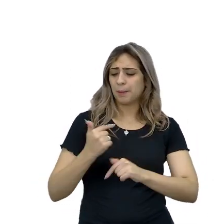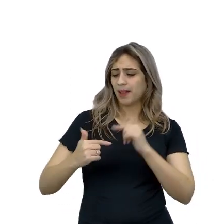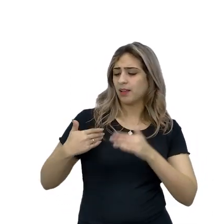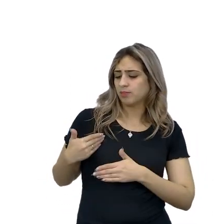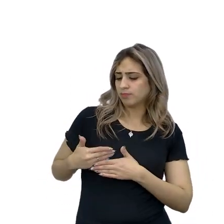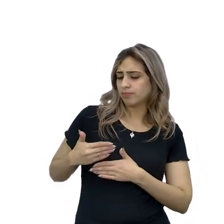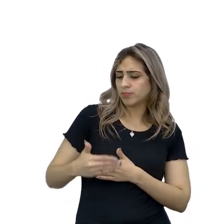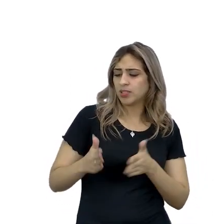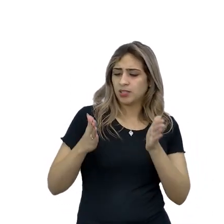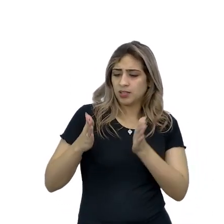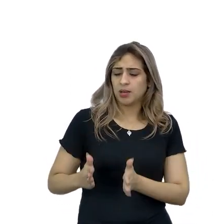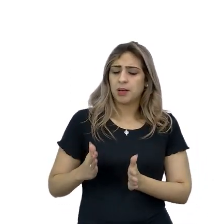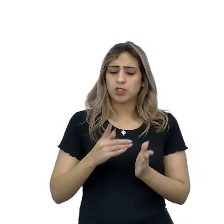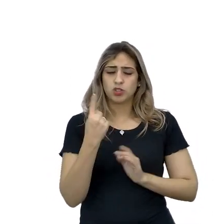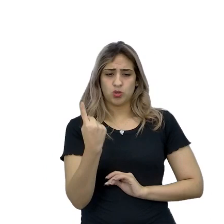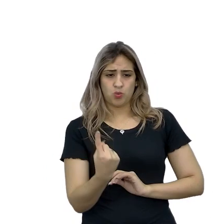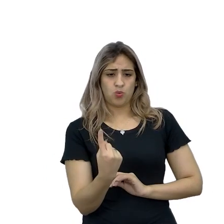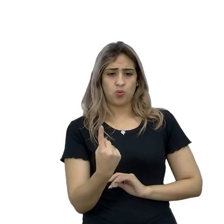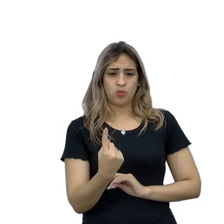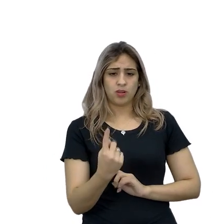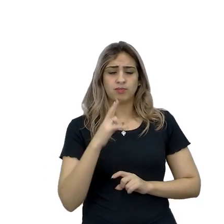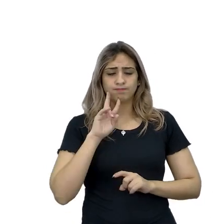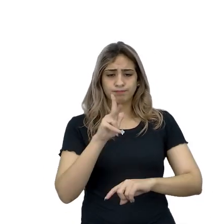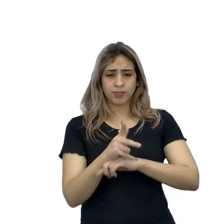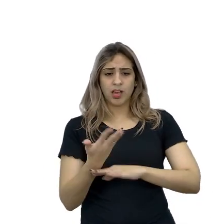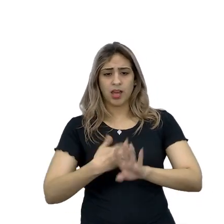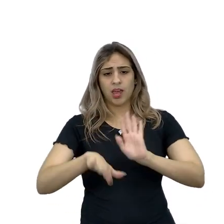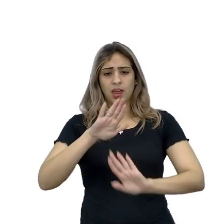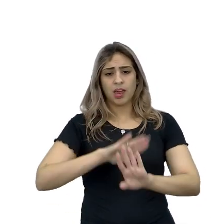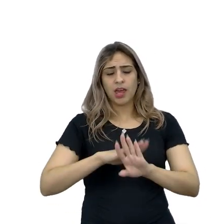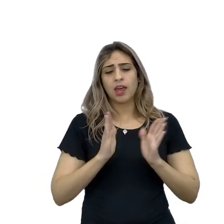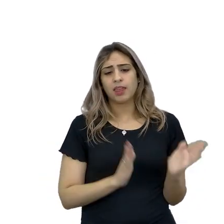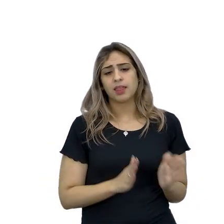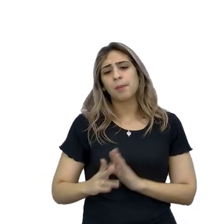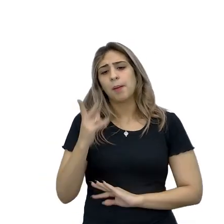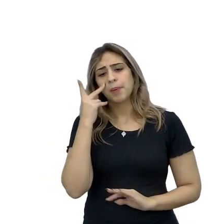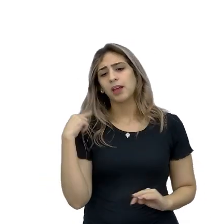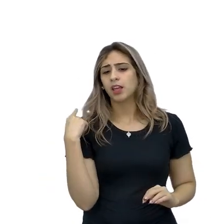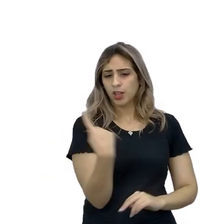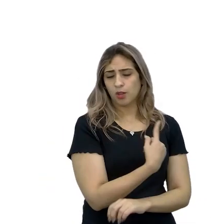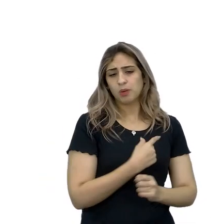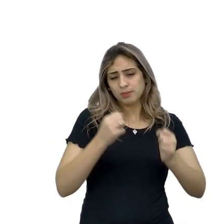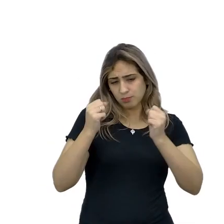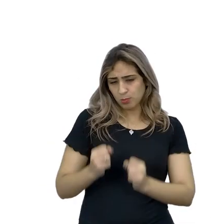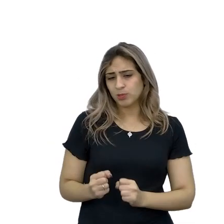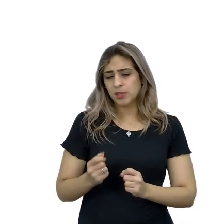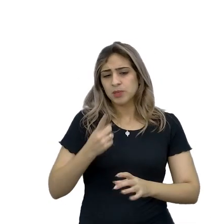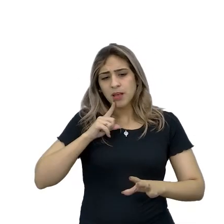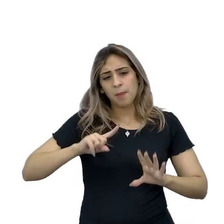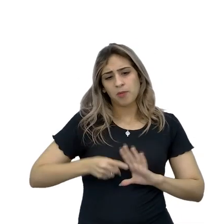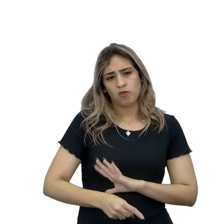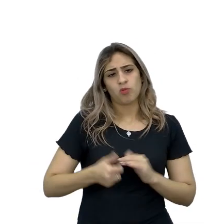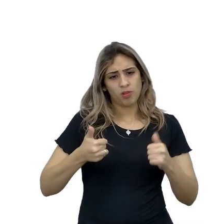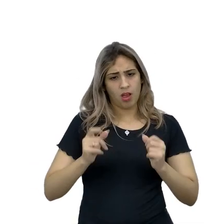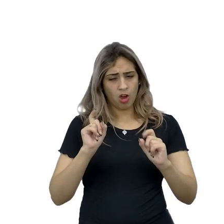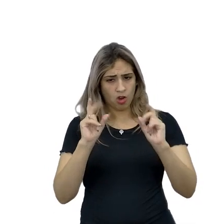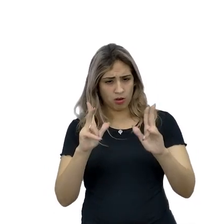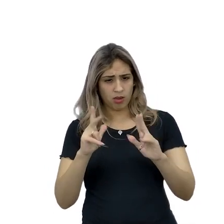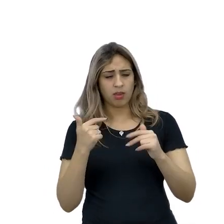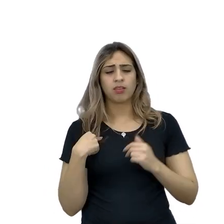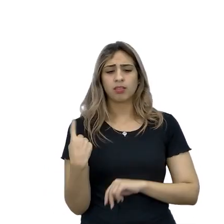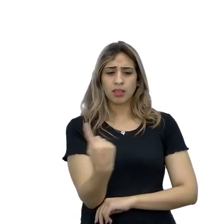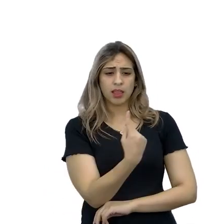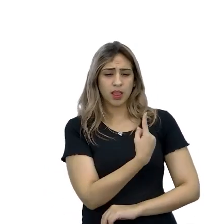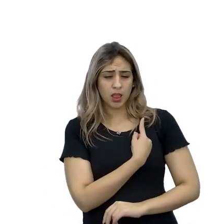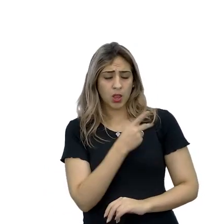na parte 1 da transmissão de etapa, para que nós possamos aí nos aprofundar, né? Então,